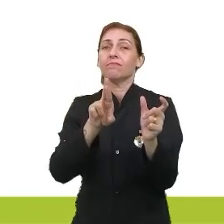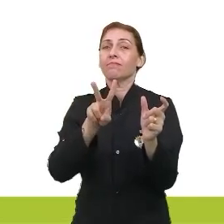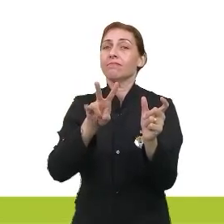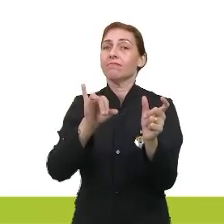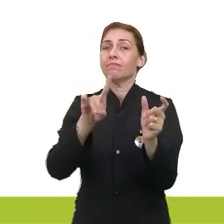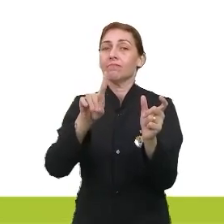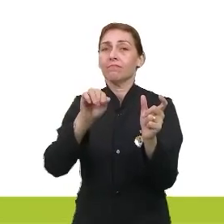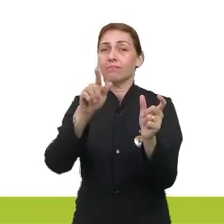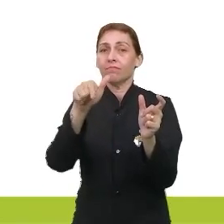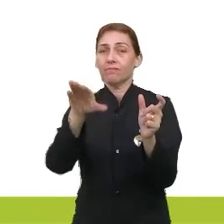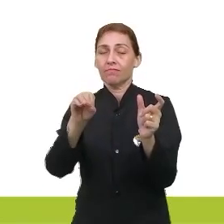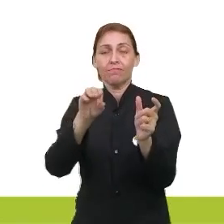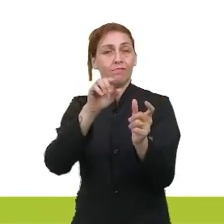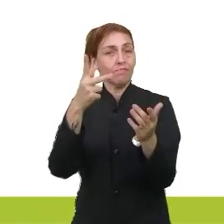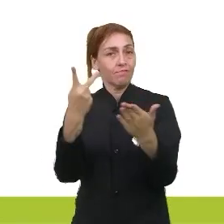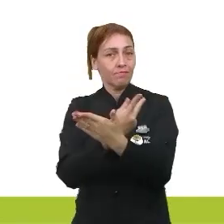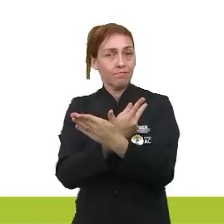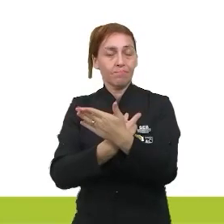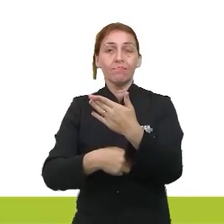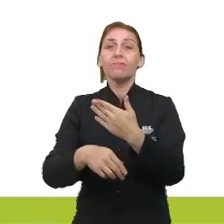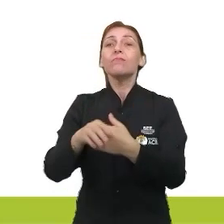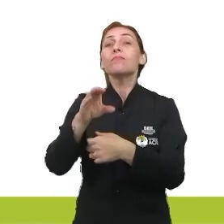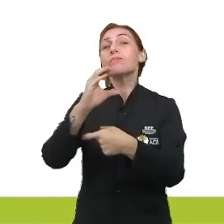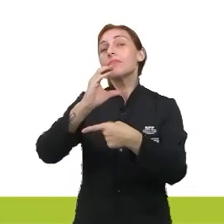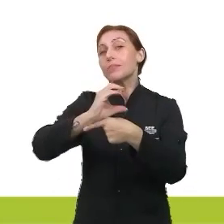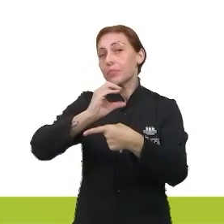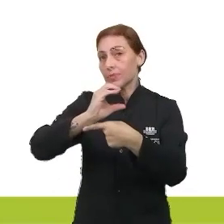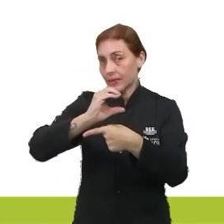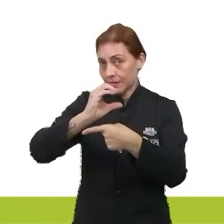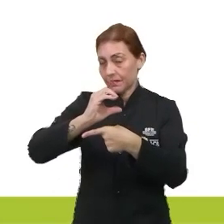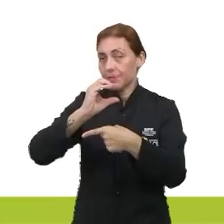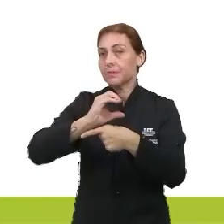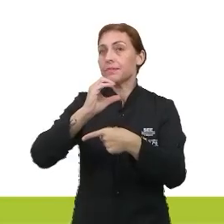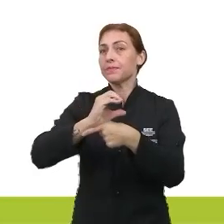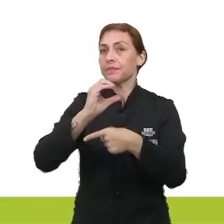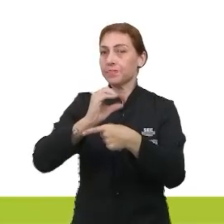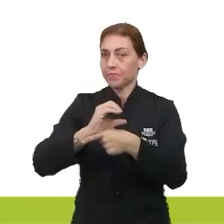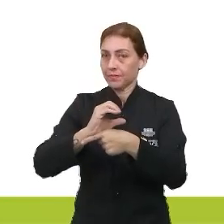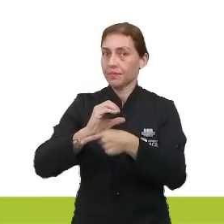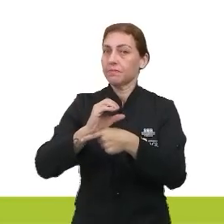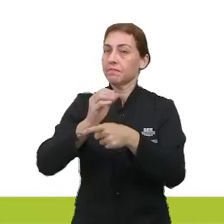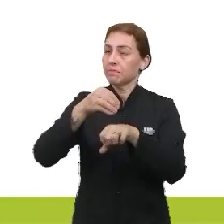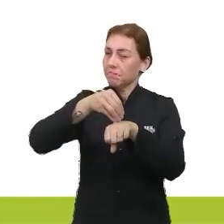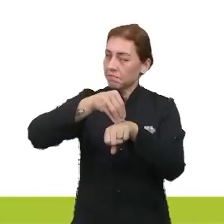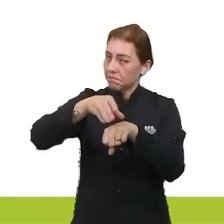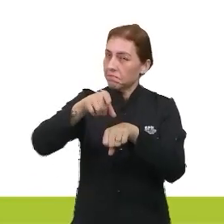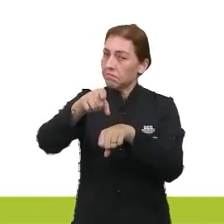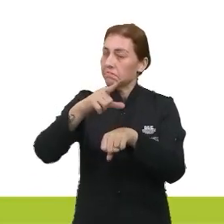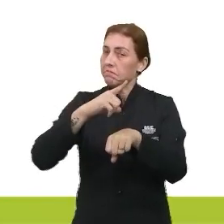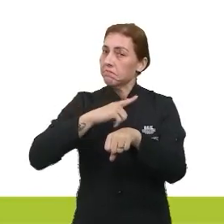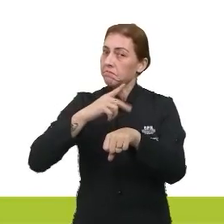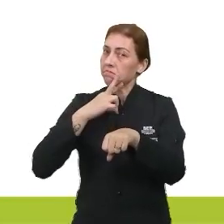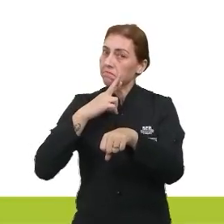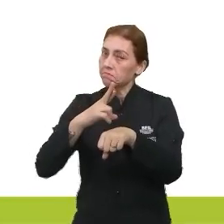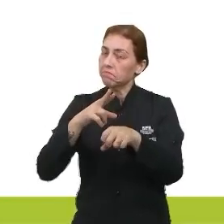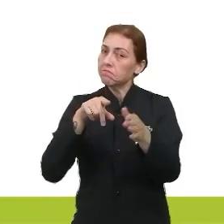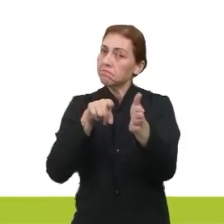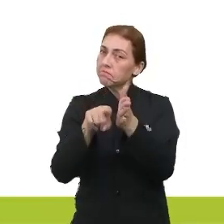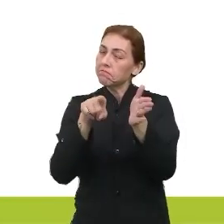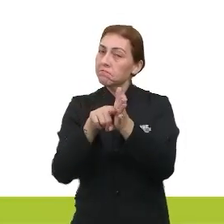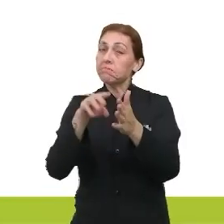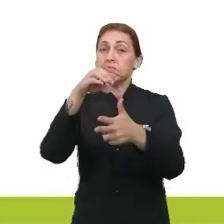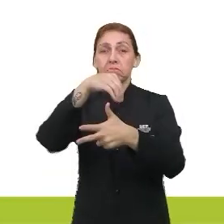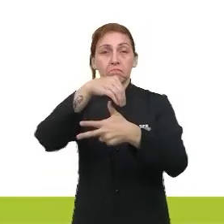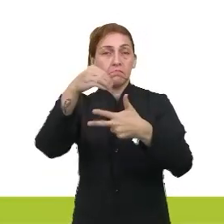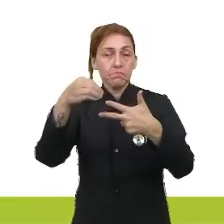D está errada. Sobrou aí, ó, a alternativa C. Fica essa dica aí quando você estiver resolvendo questão do